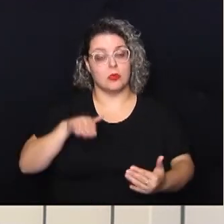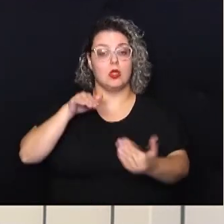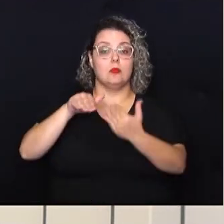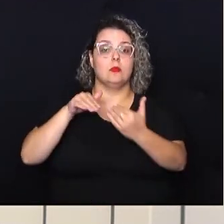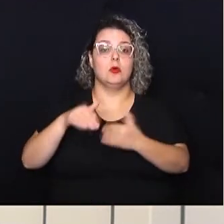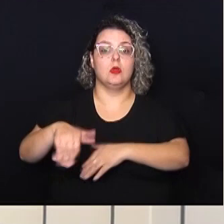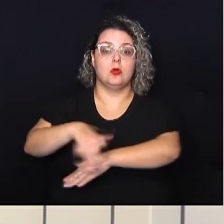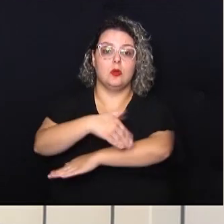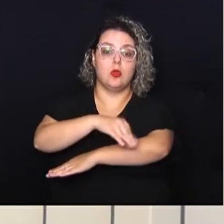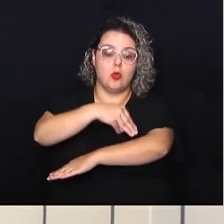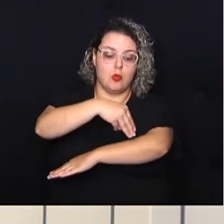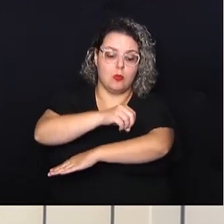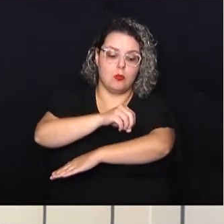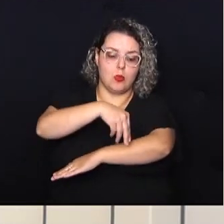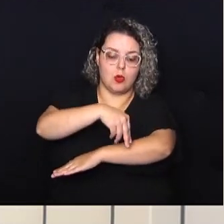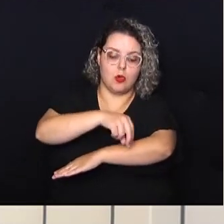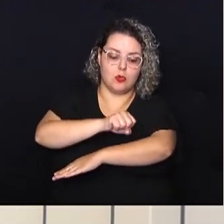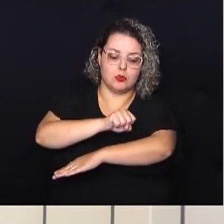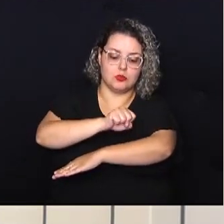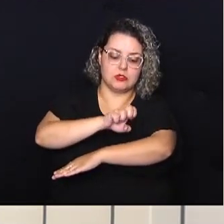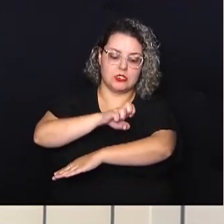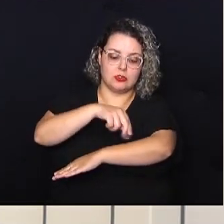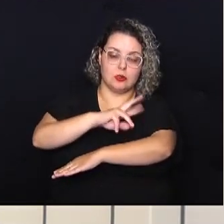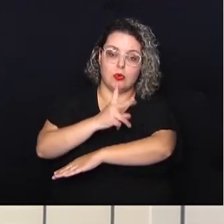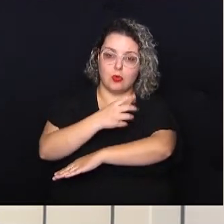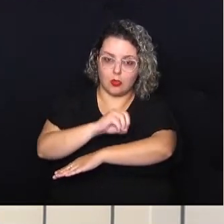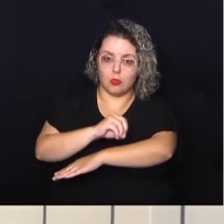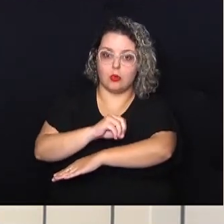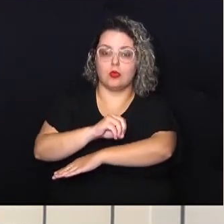Rua Monsenhor Doutor Emílio José Salim,